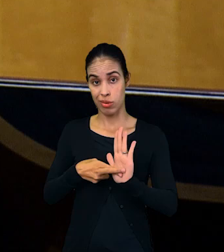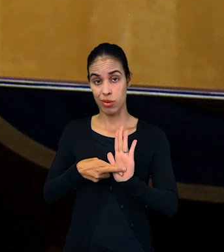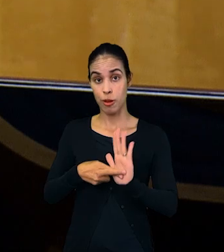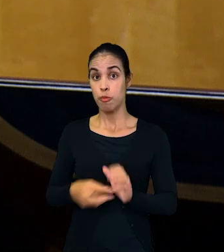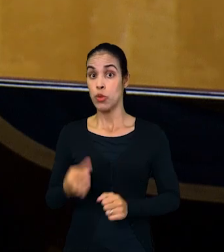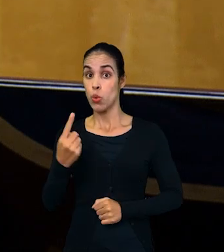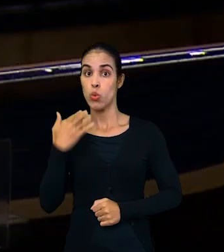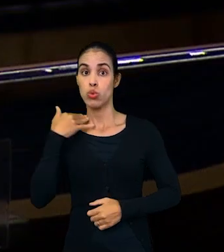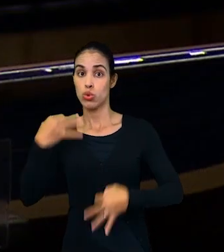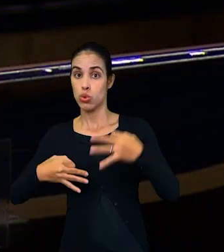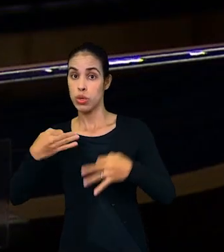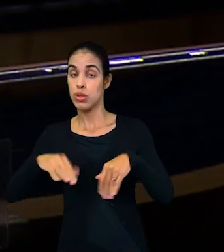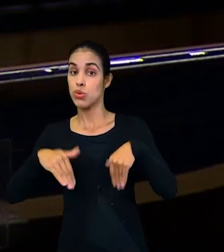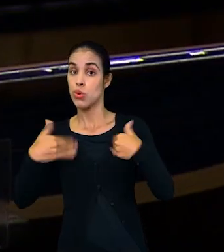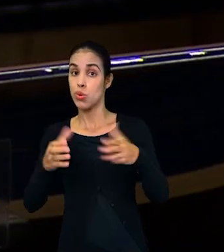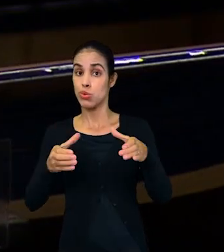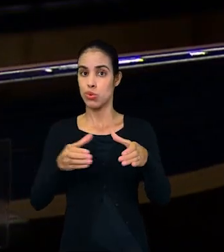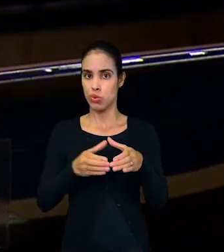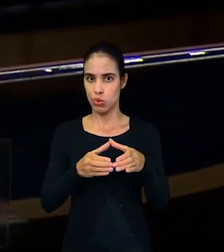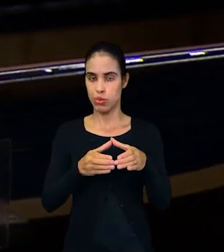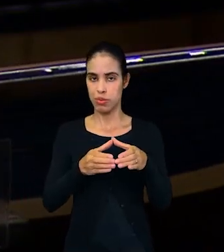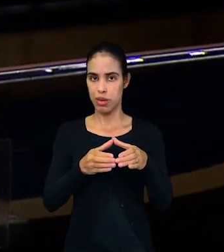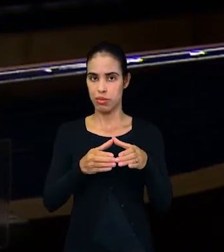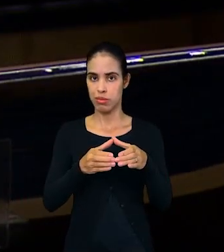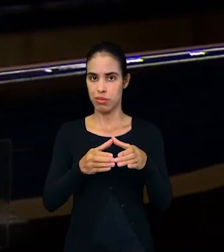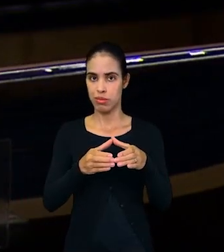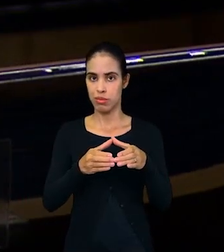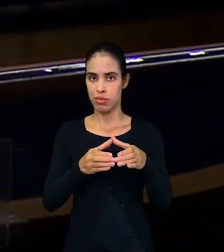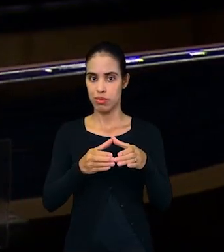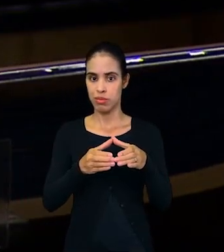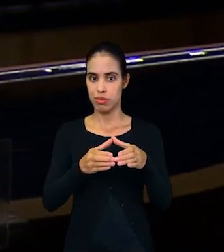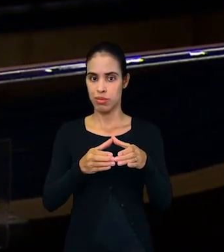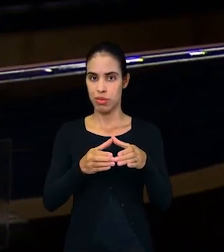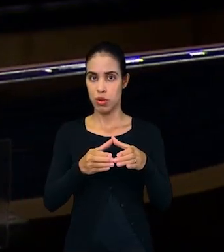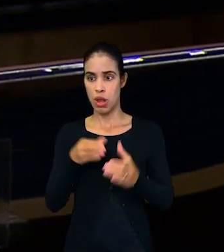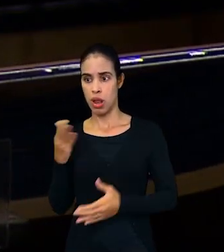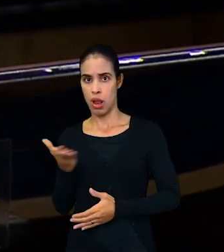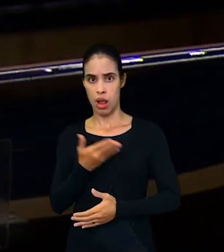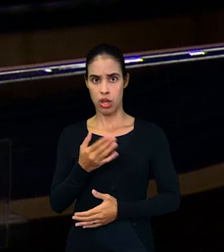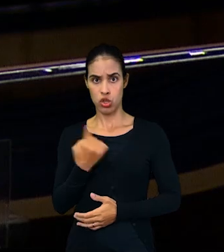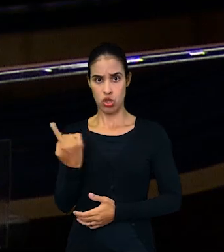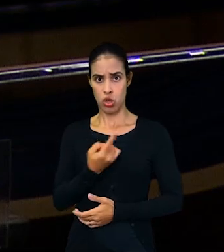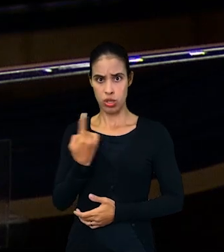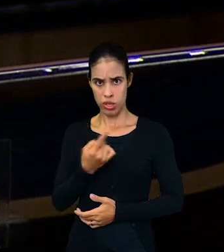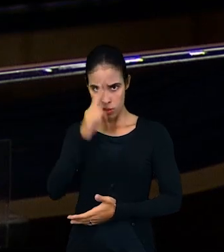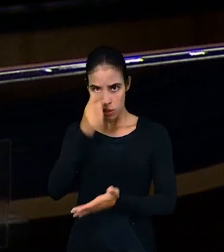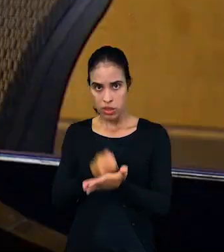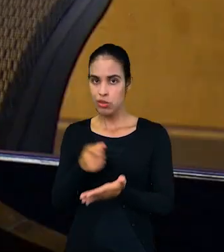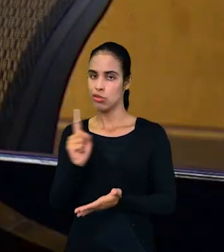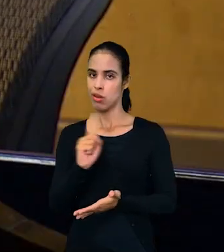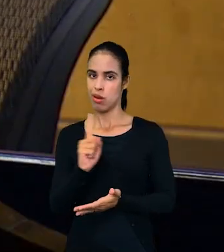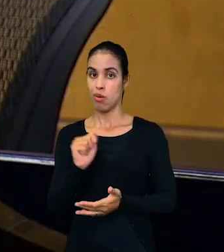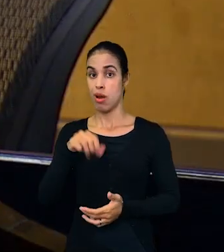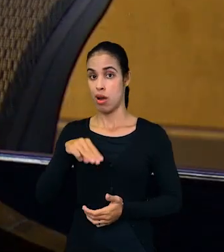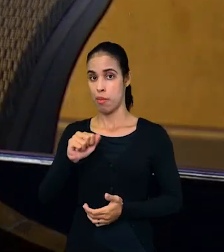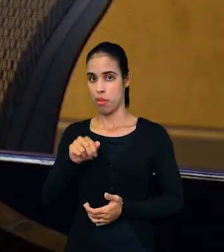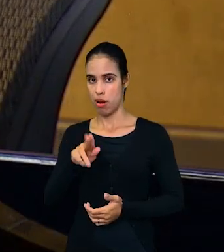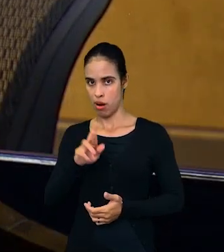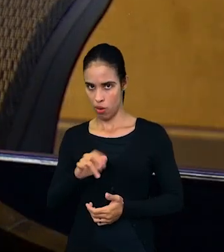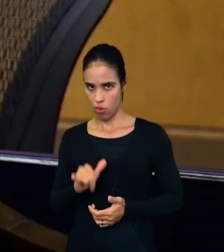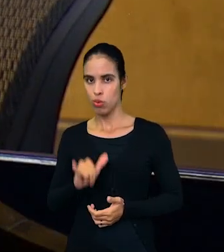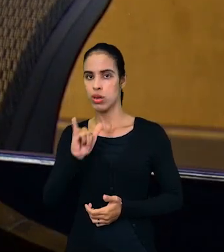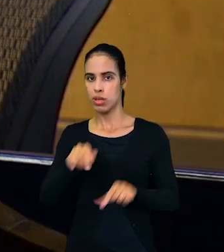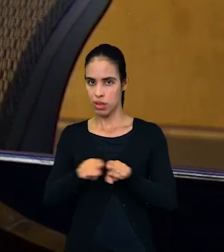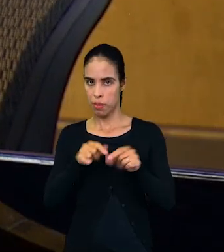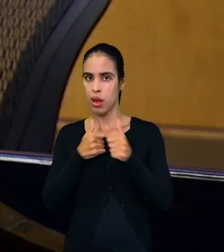Ou seja, um juiz ou uma turma de tribunal não podem tomar essa decisão sozinhos. O ministro